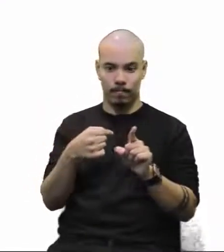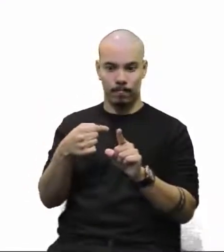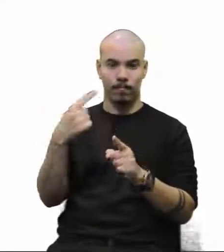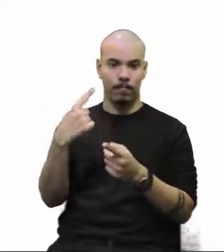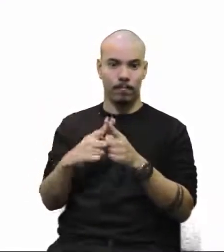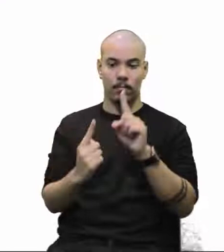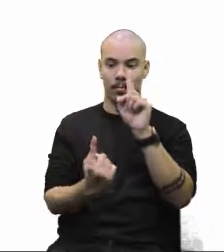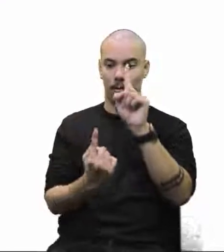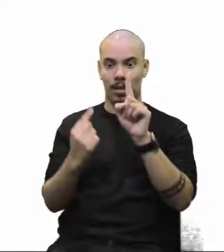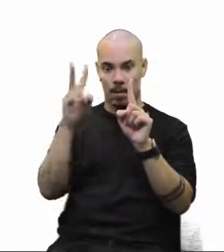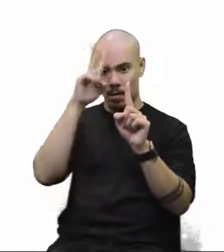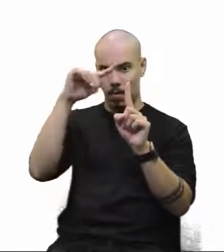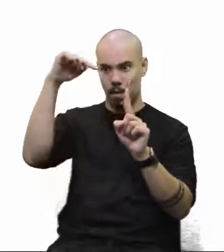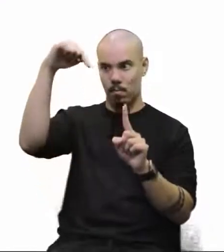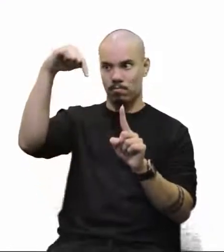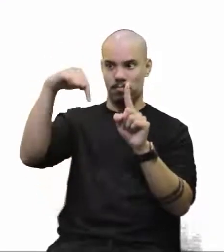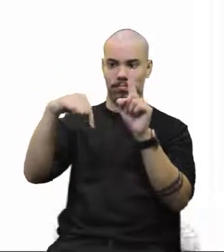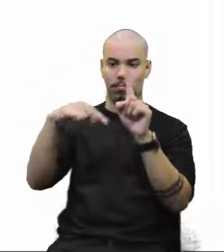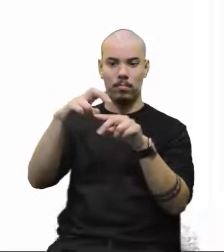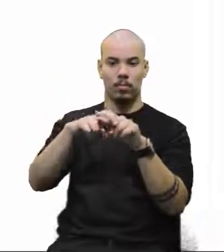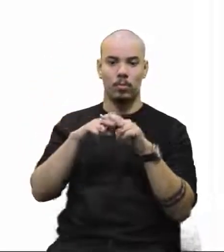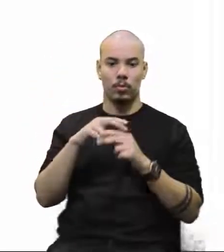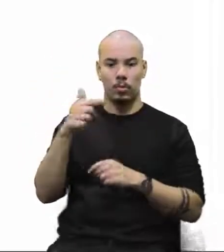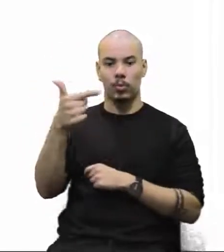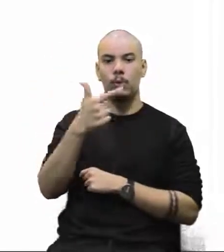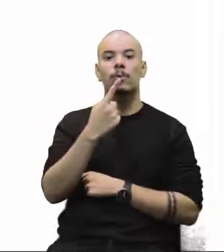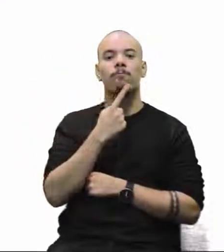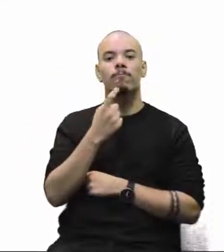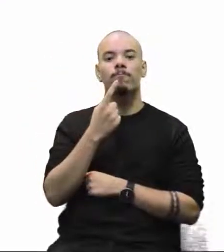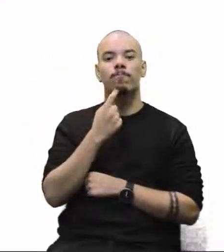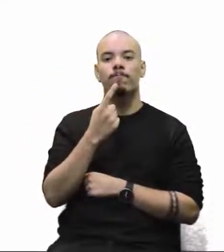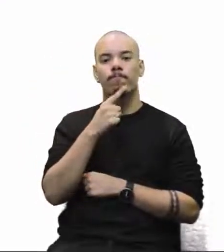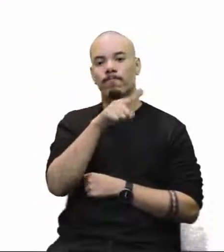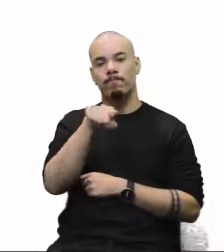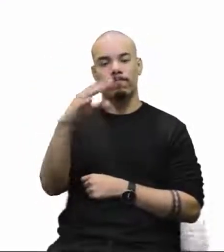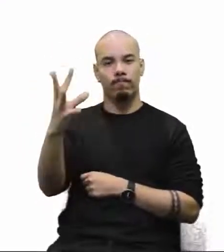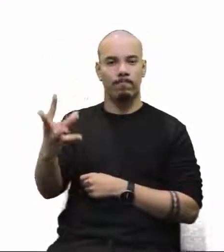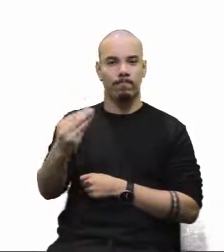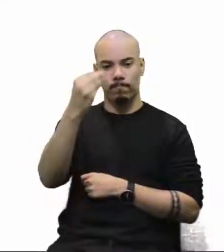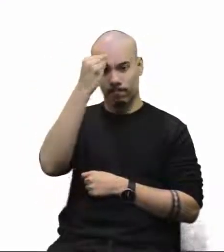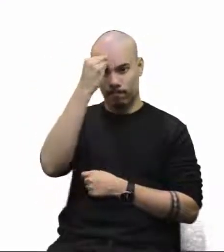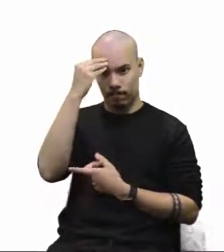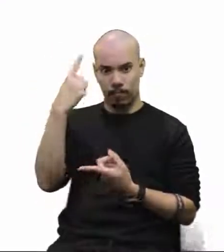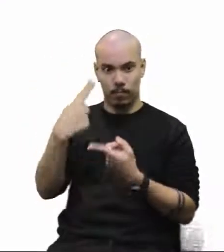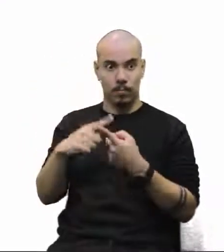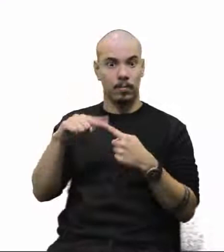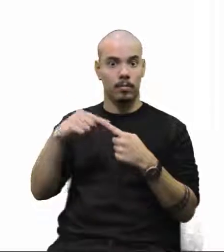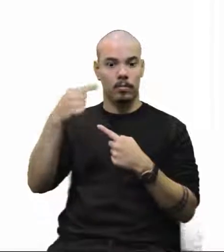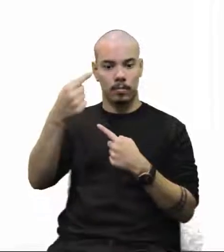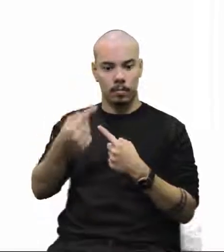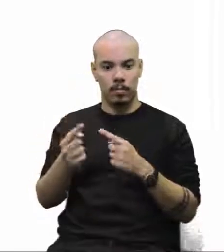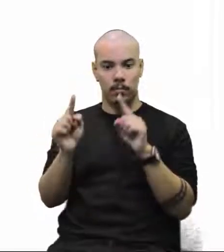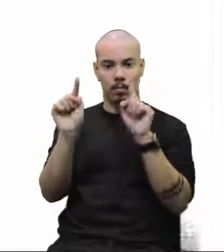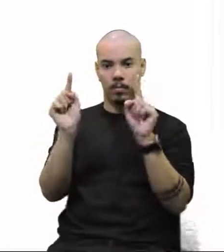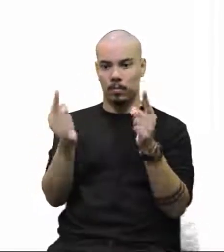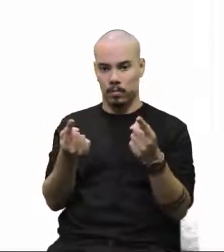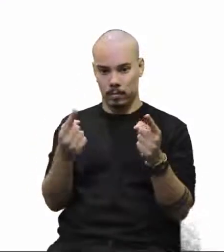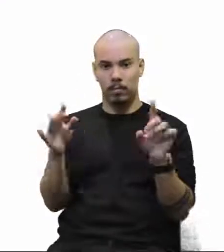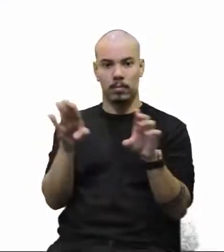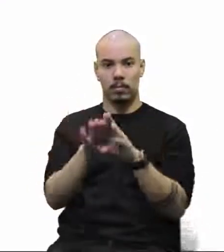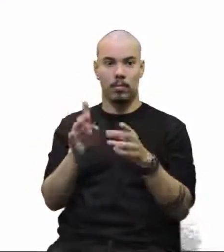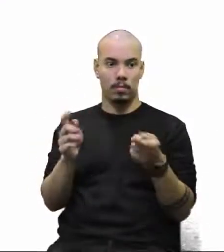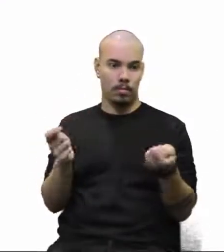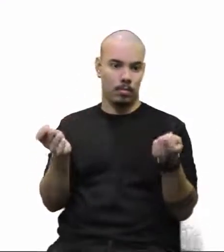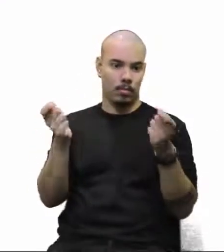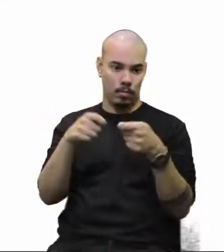girar para o mesmo sentido. Por isso que o 2 está até em vermelho aí para destacar aí, pessoal. Podia ter posto até tudo entre parênteses, né, Mac? Isso. Isso podia